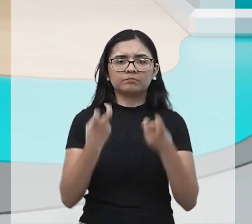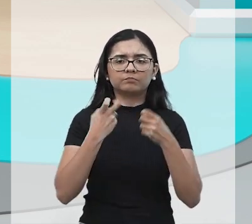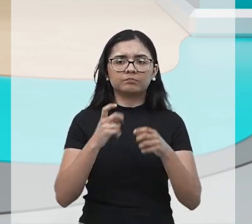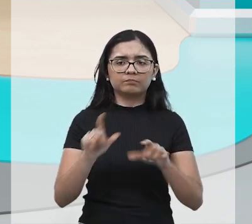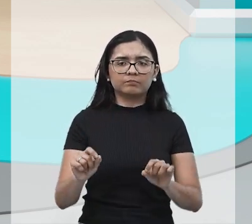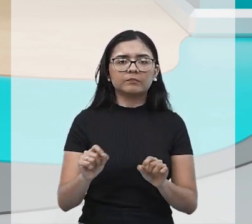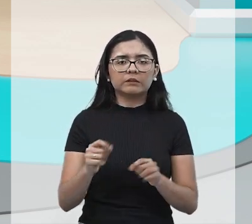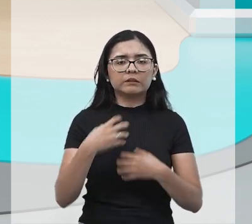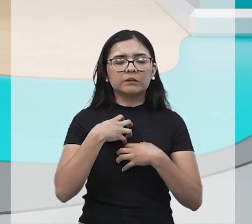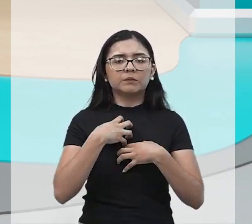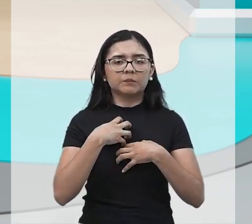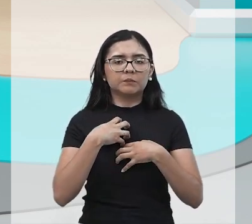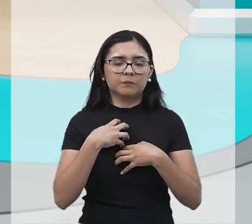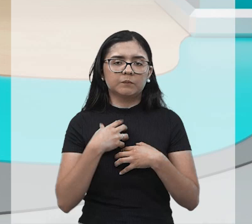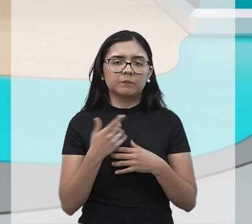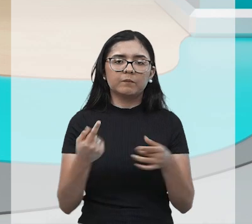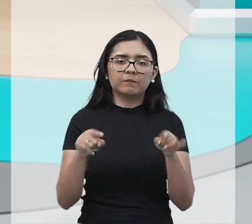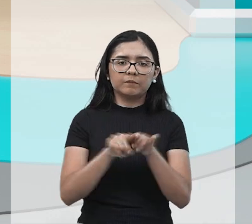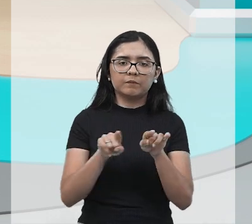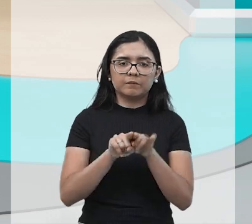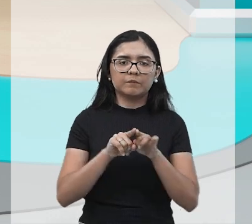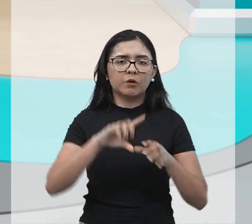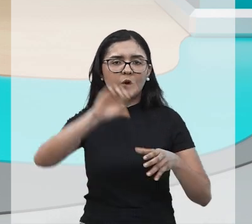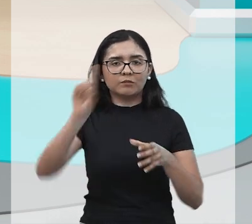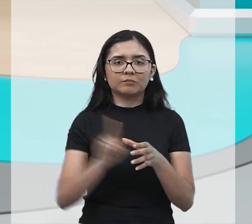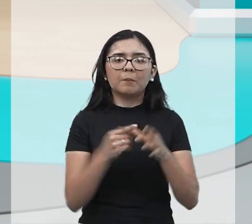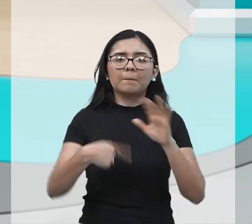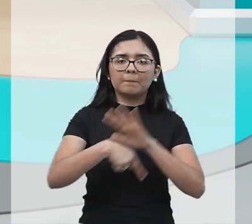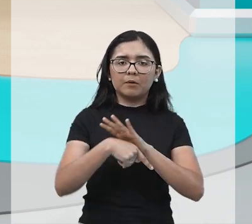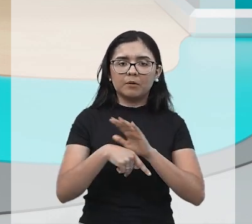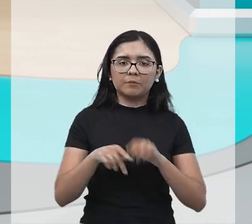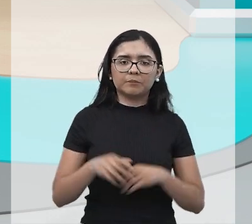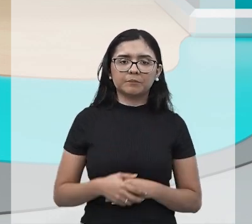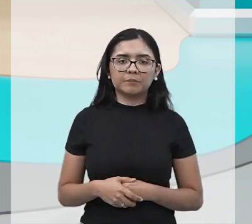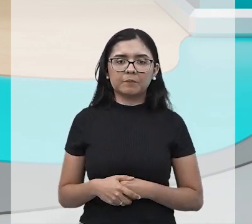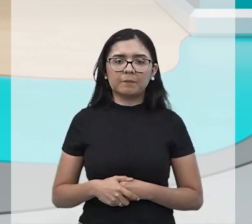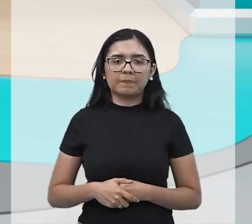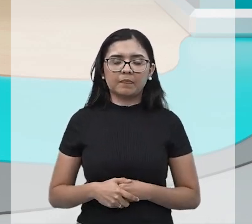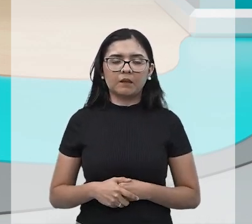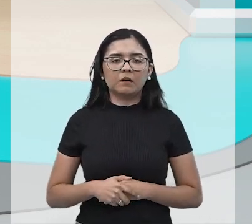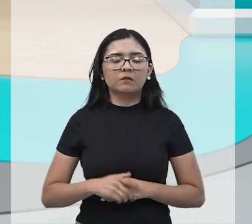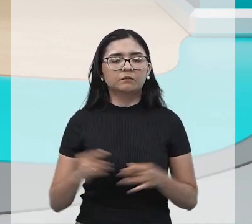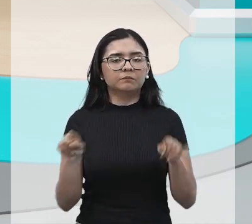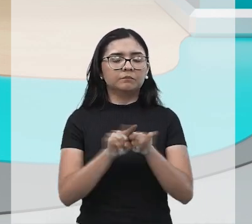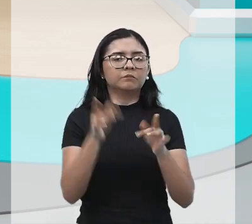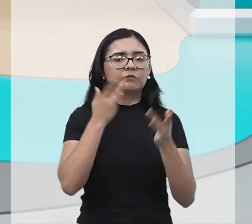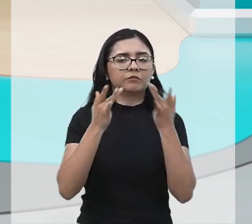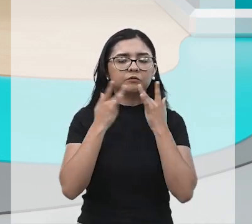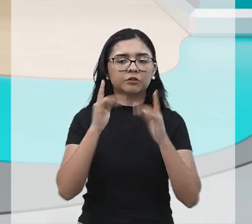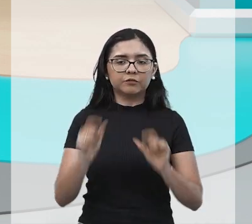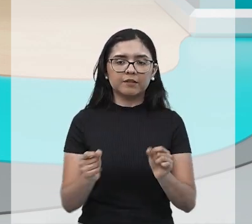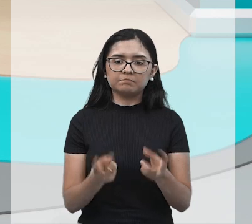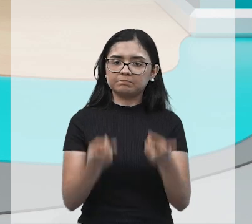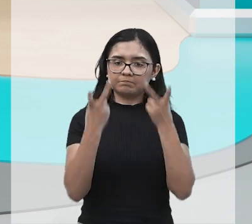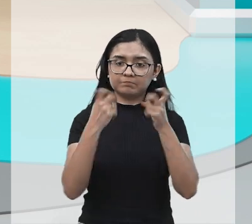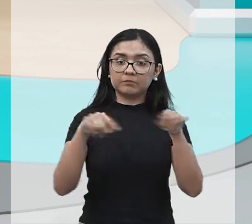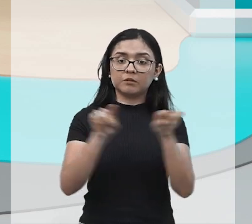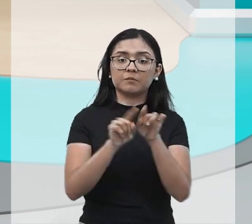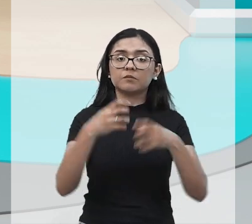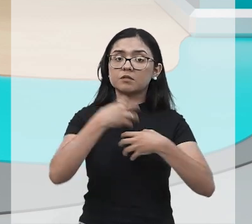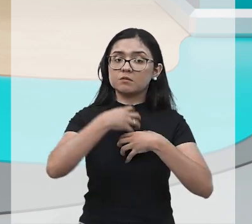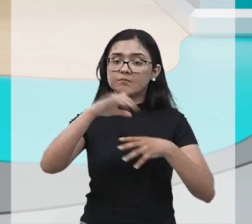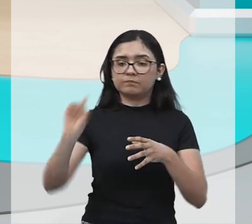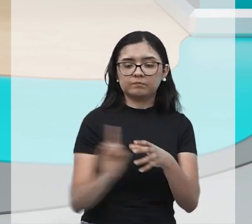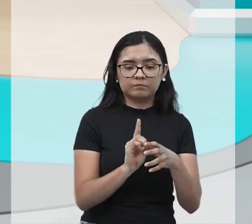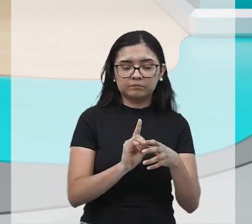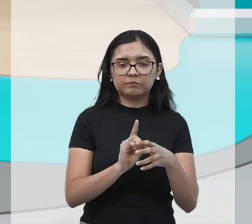nessa produção, né? Nos sentirmos elementos lá, a gente se perceber naquela obra. Isso faz a gente se sentir